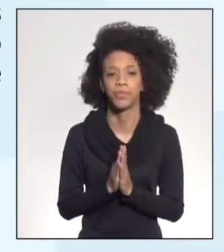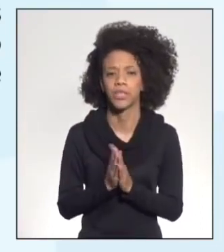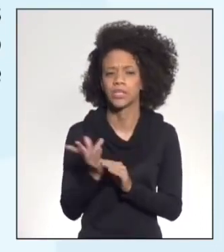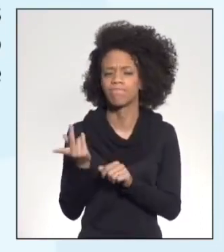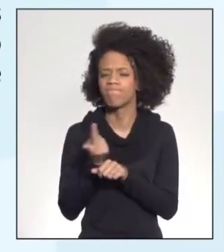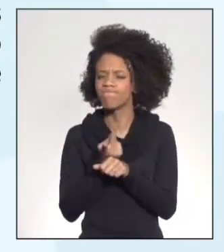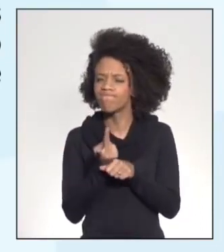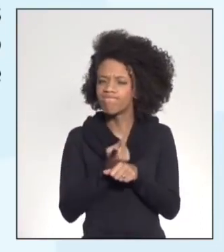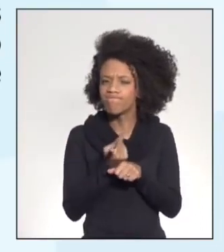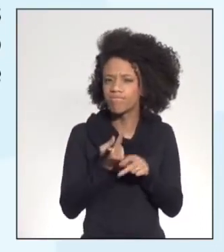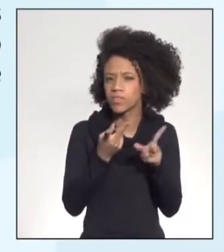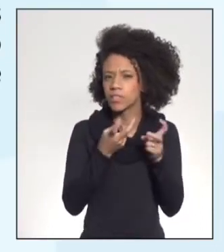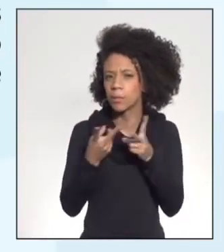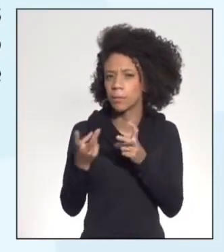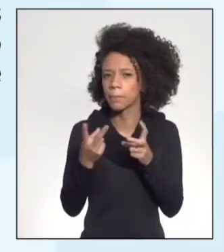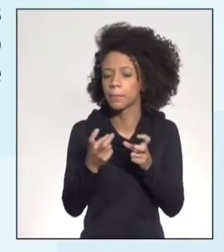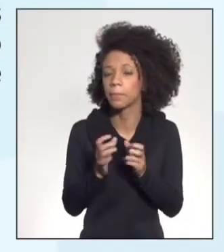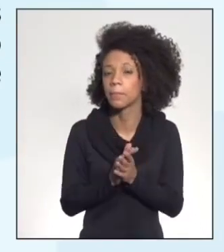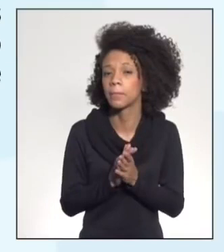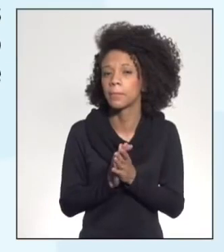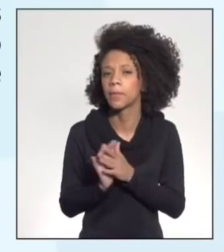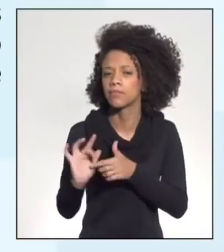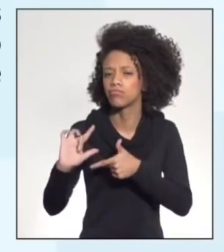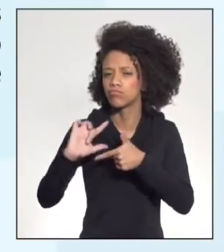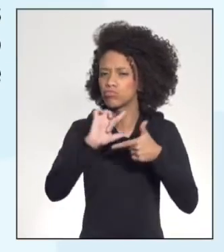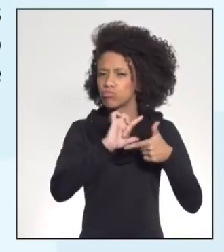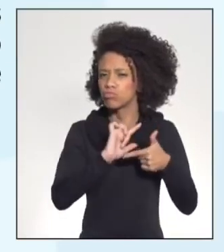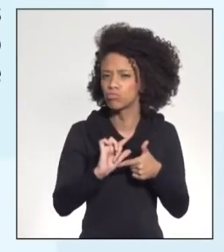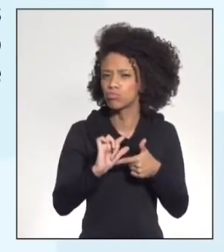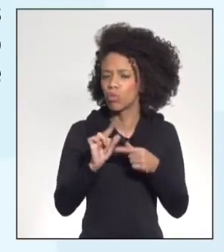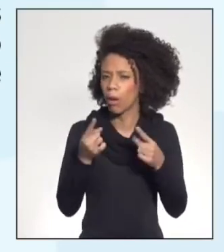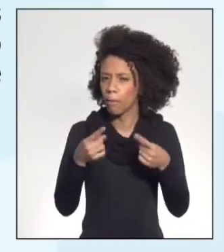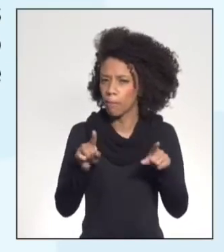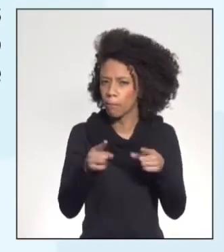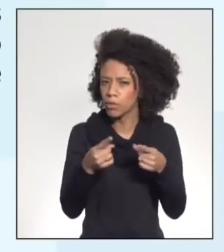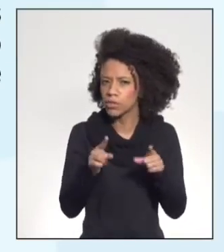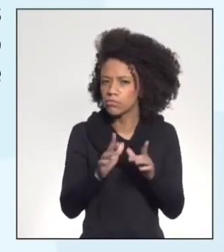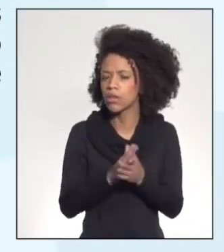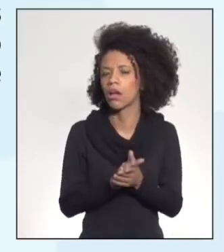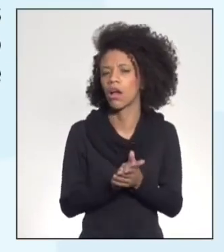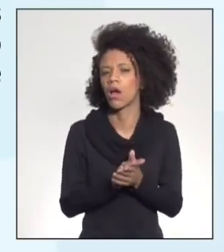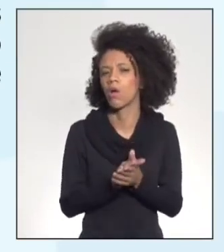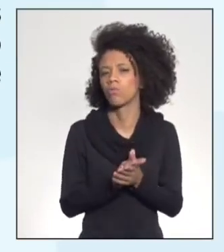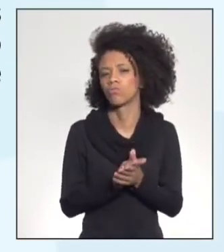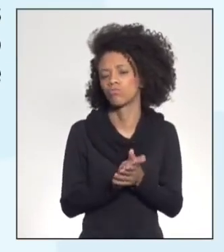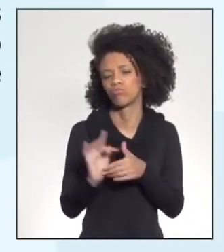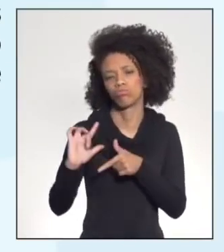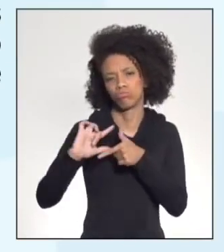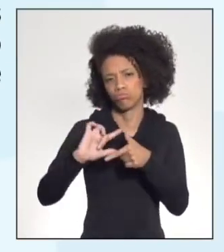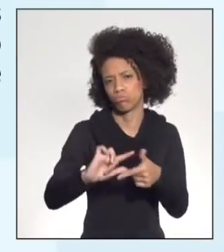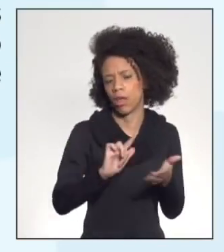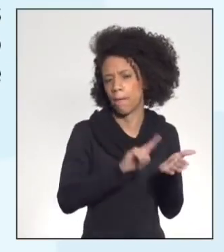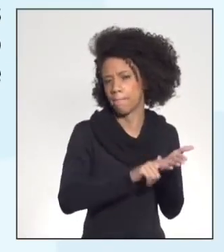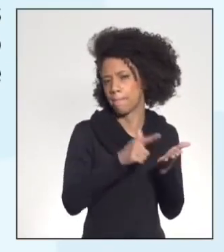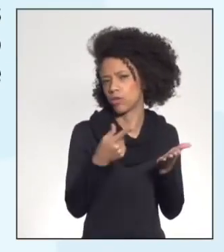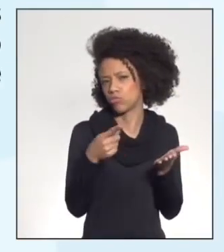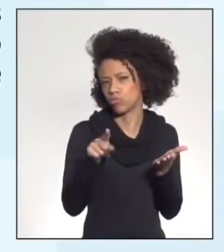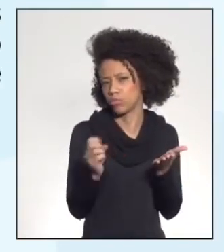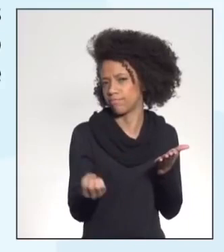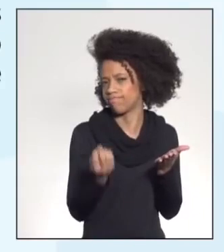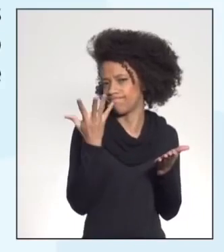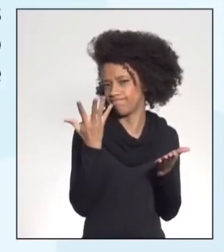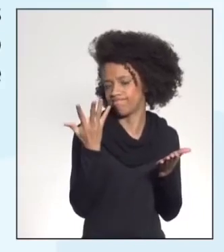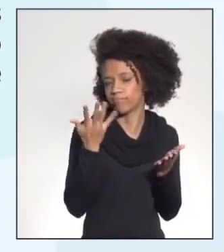e identificar diferentes formas de registro musical, notação musical tradicional, partituras criativas